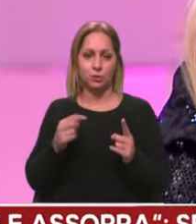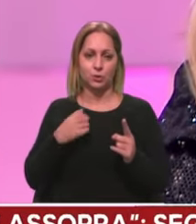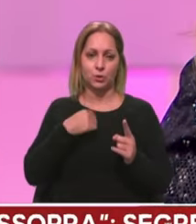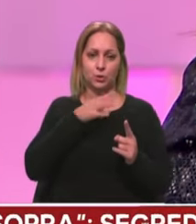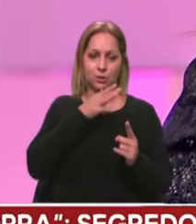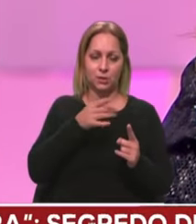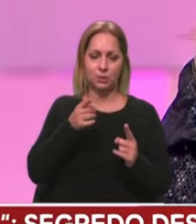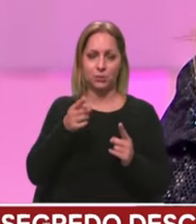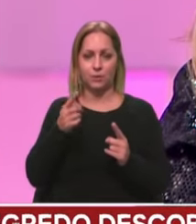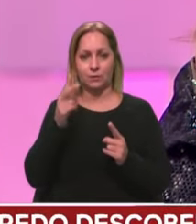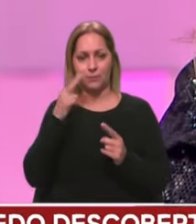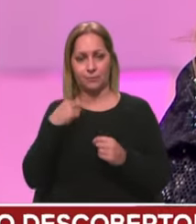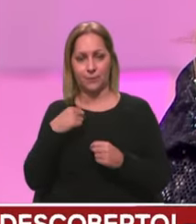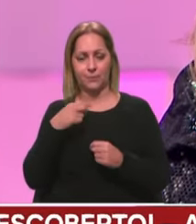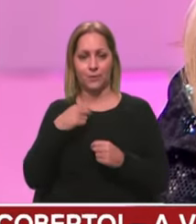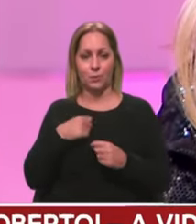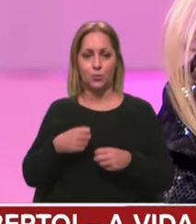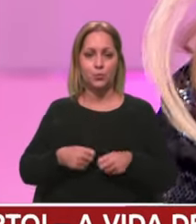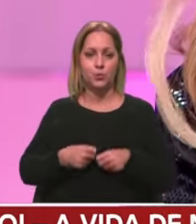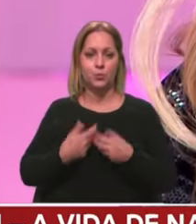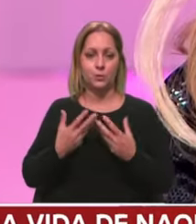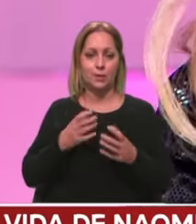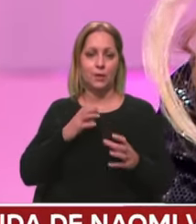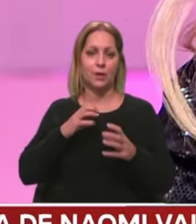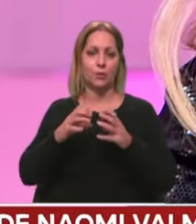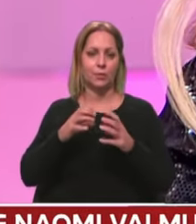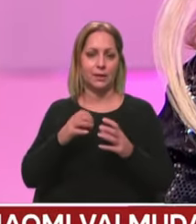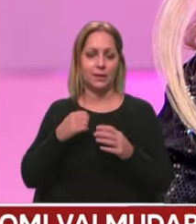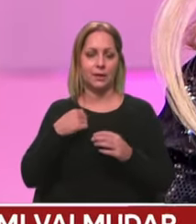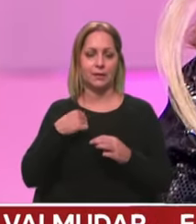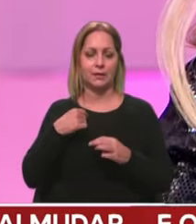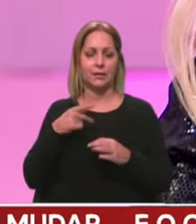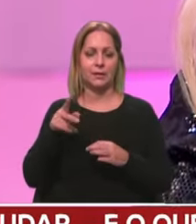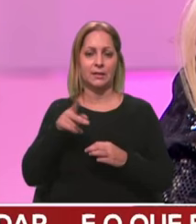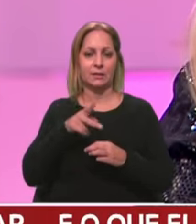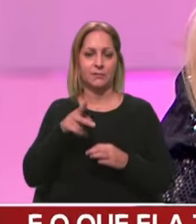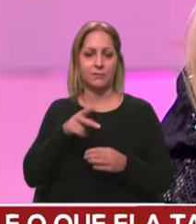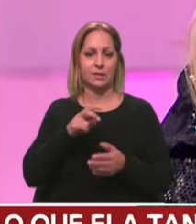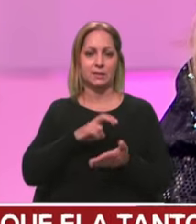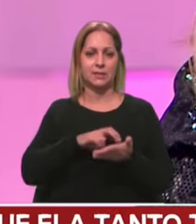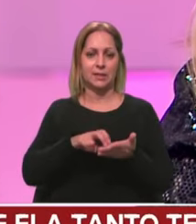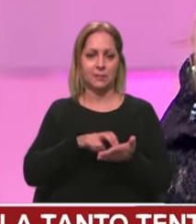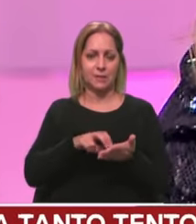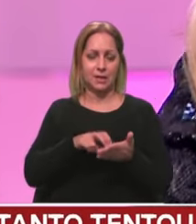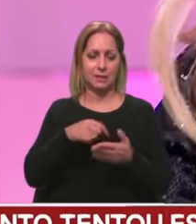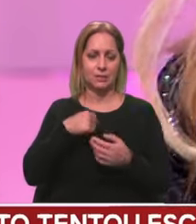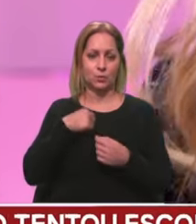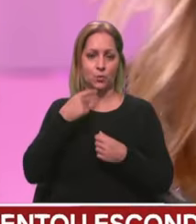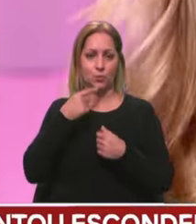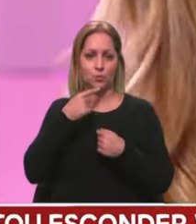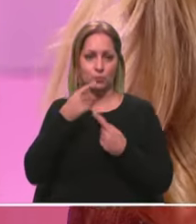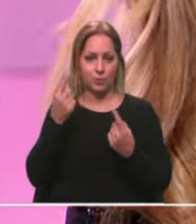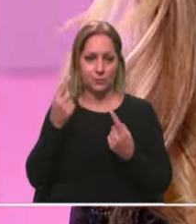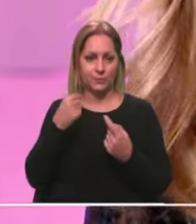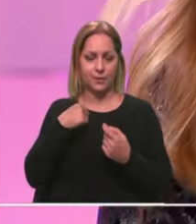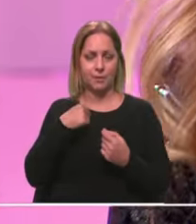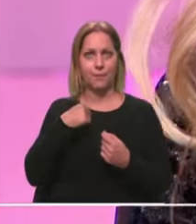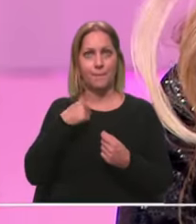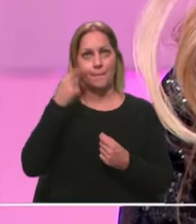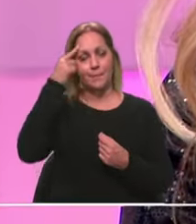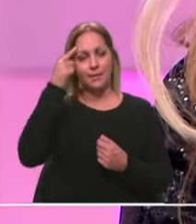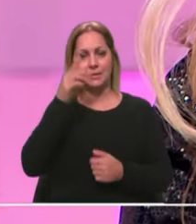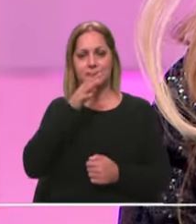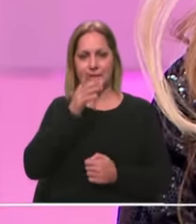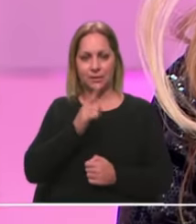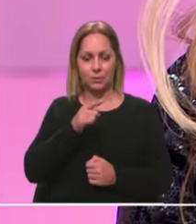eu como sou muito espontâneo na minha forma de comunicar e partilho os meus vídeos Nas minhas caminhadas de uma forma natural eu não penso muito no que é que vou dizer é